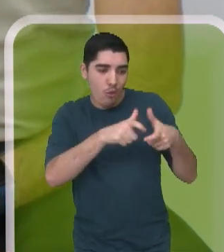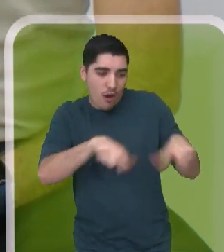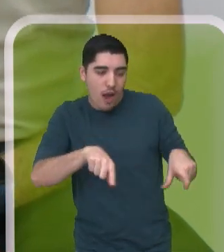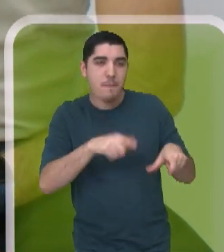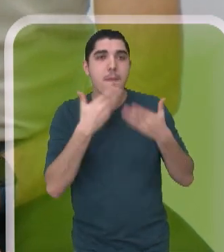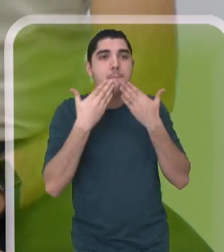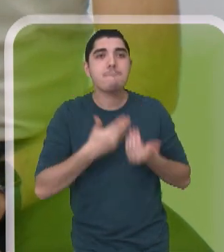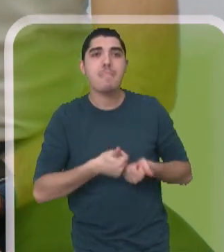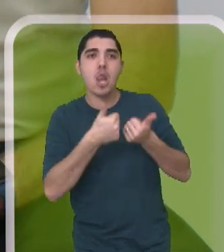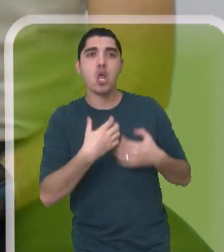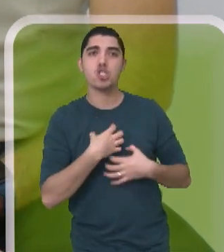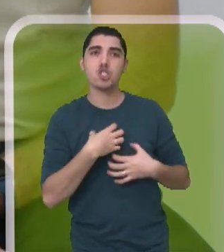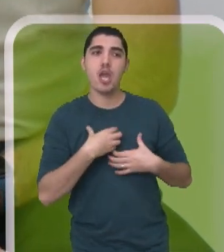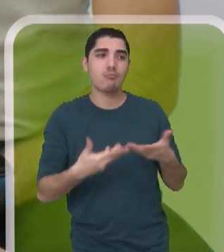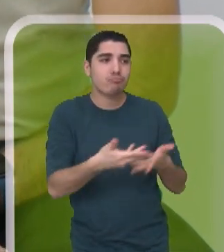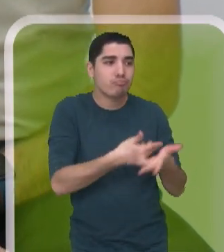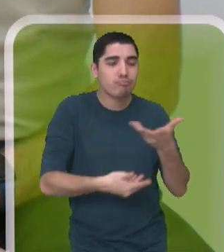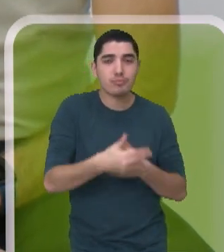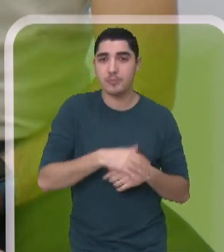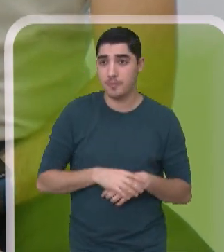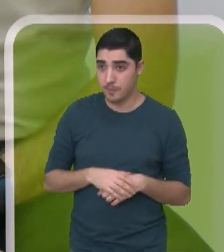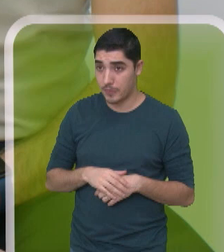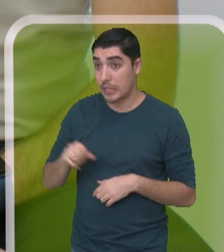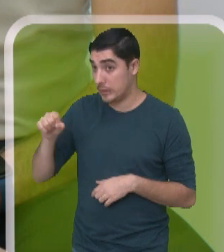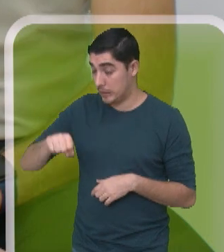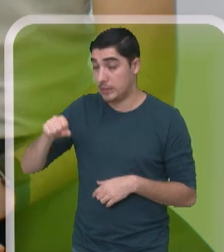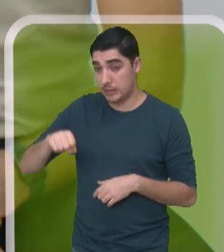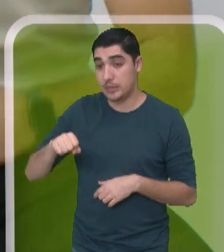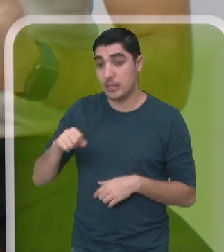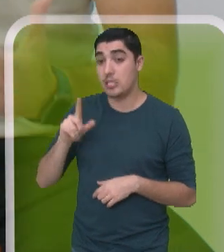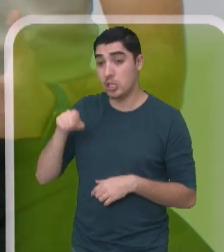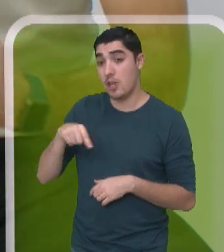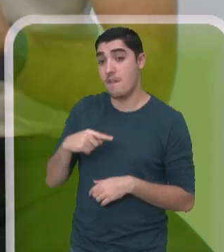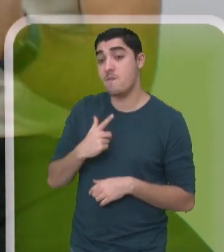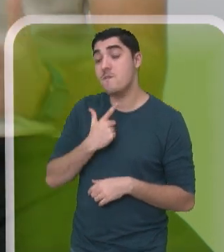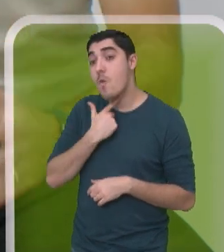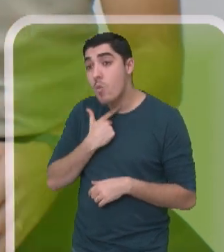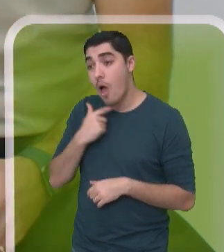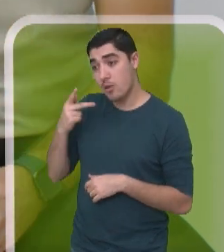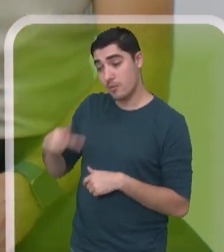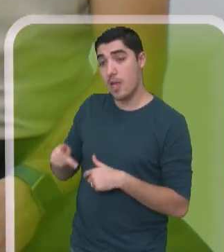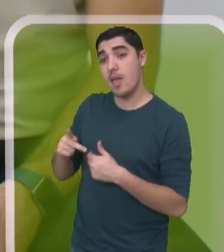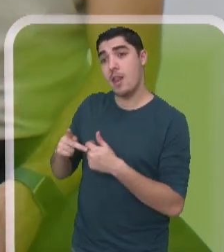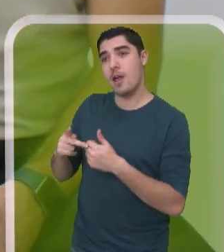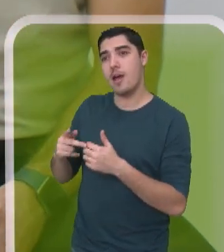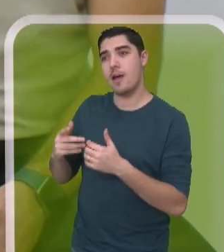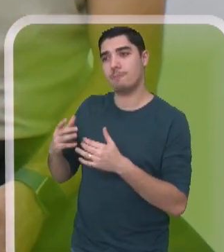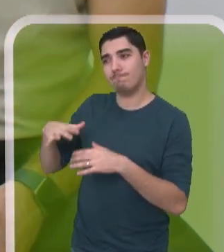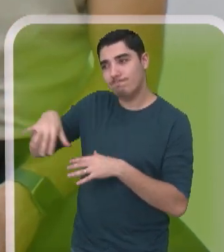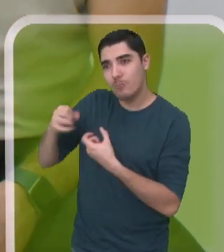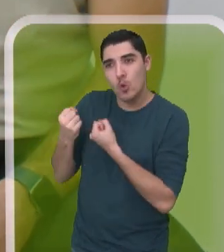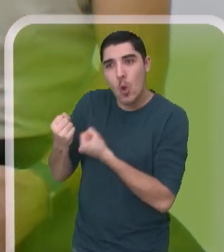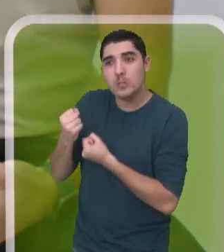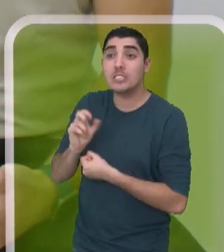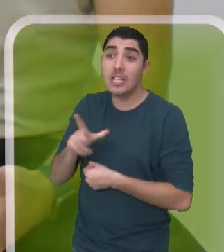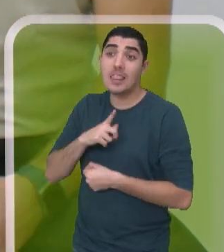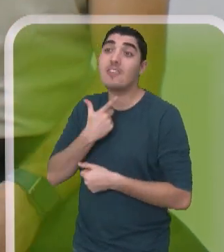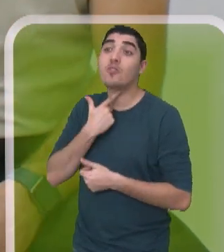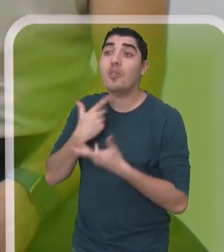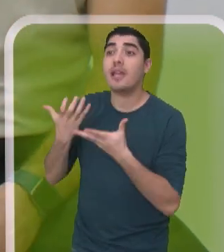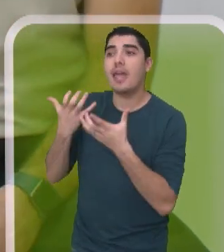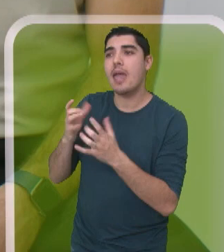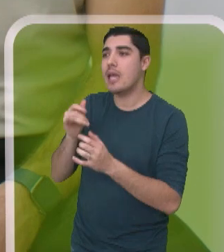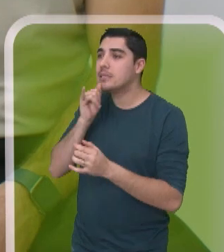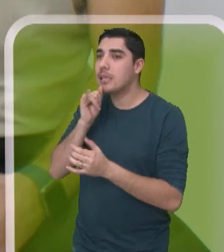tudo? Sim, eu acho que já era até uma vontade da torcida, né? Essa parte mais